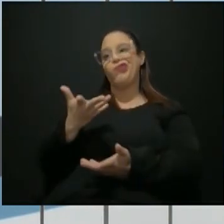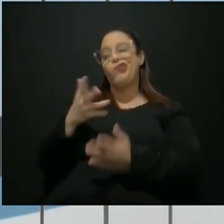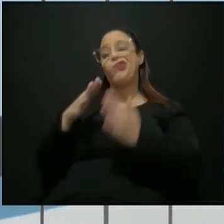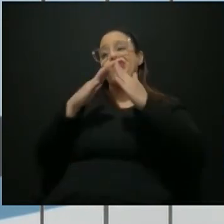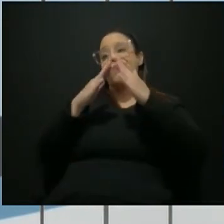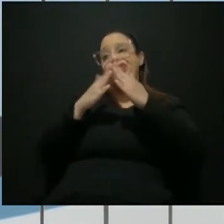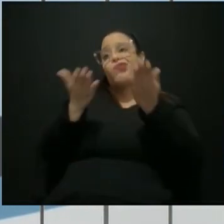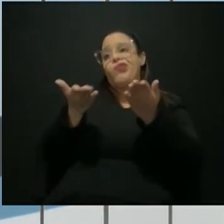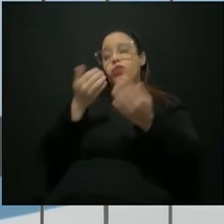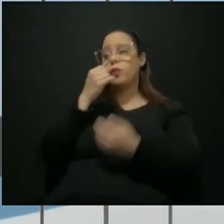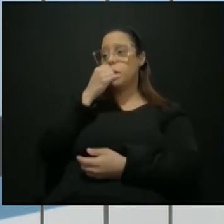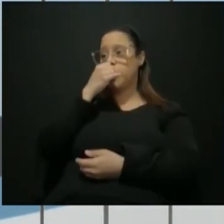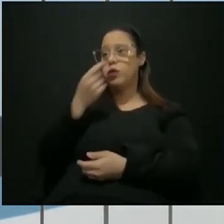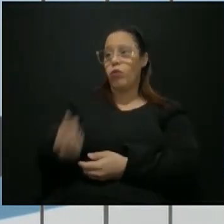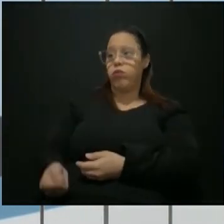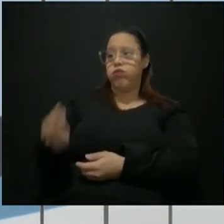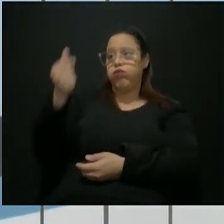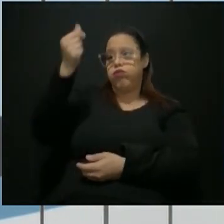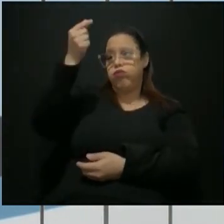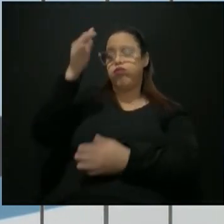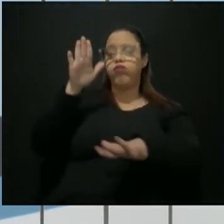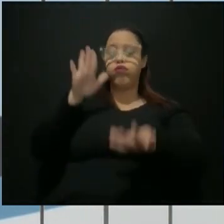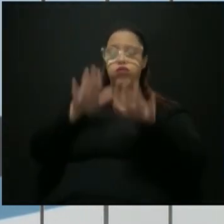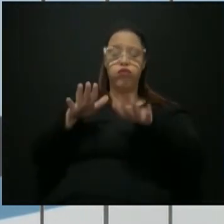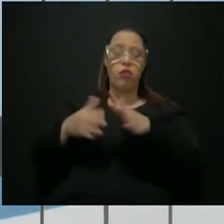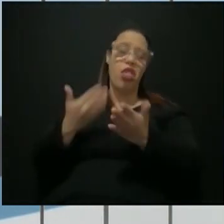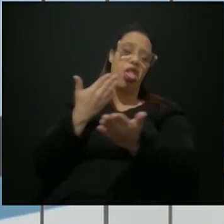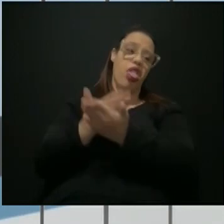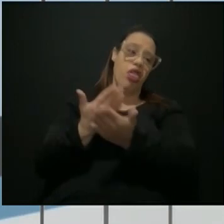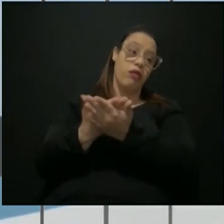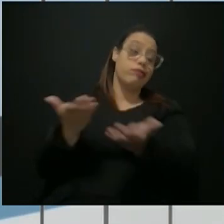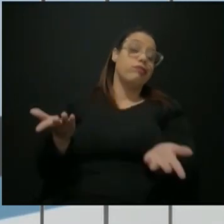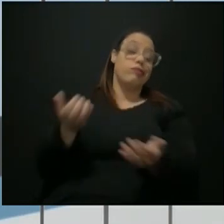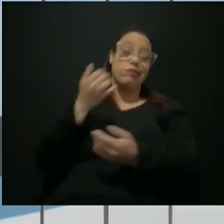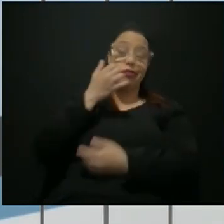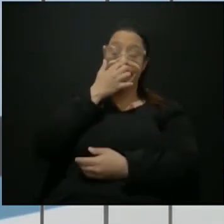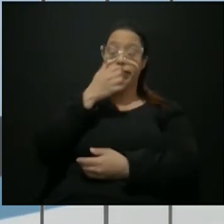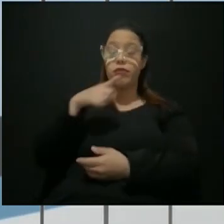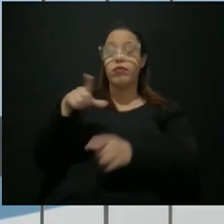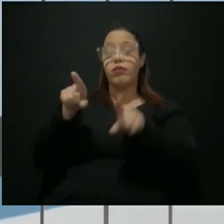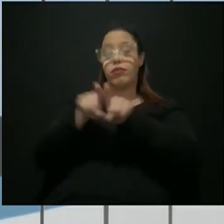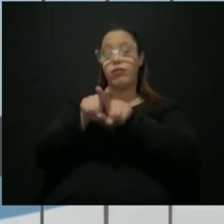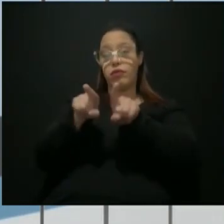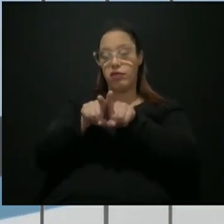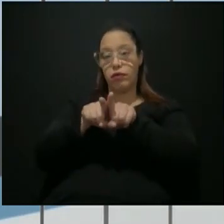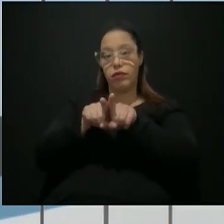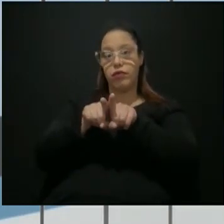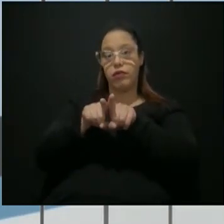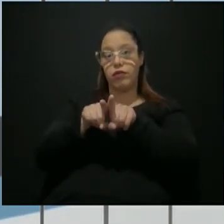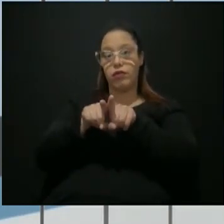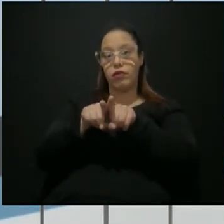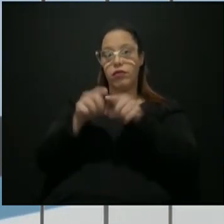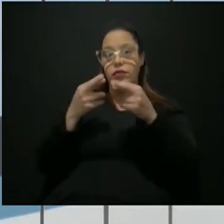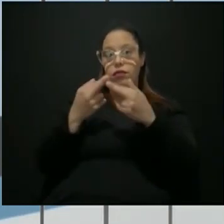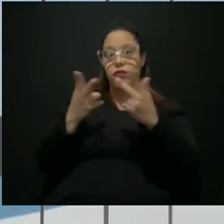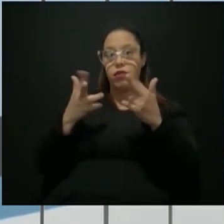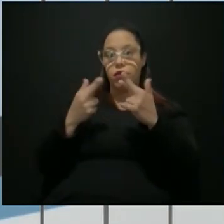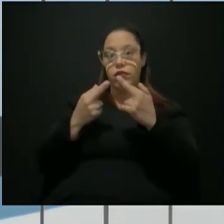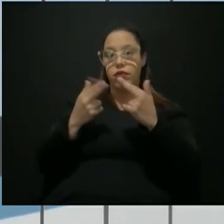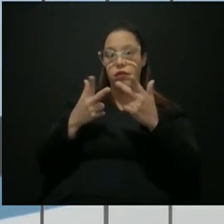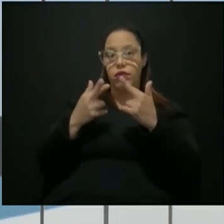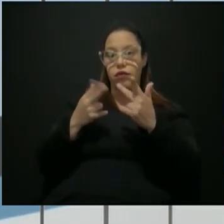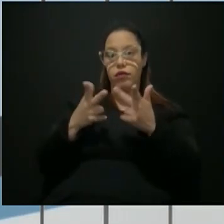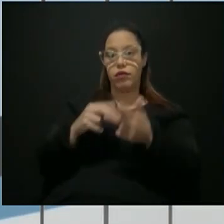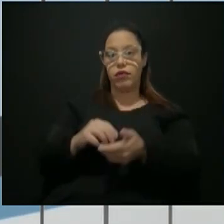da sua renda, dependendo do nível de escolaridade. E também há uma diferença interessante em relação à questão do